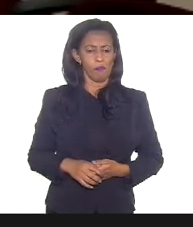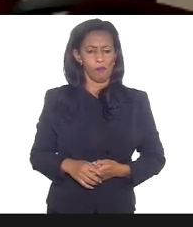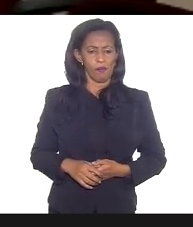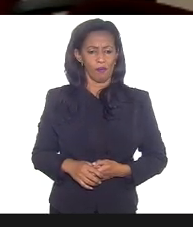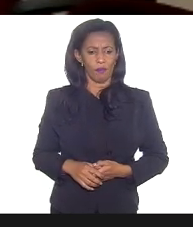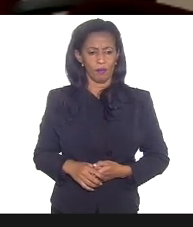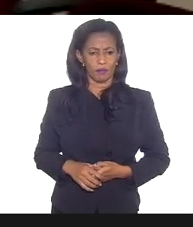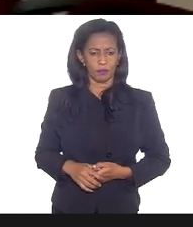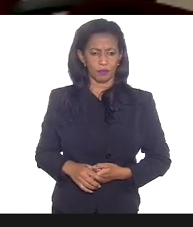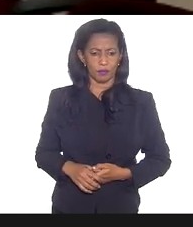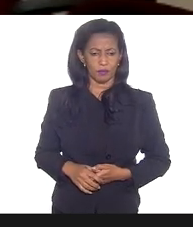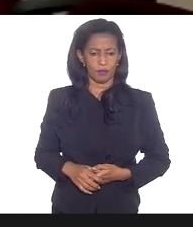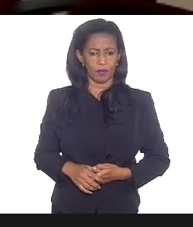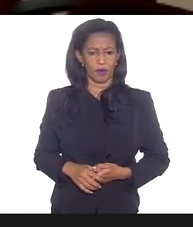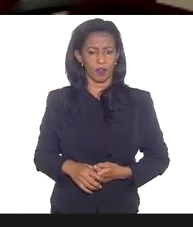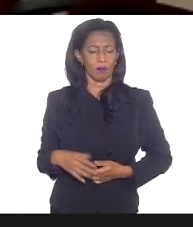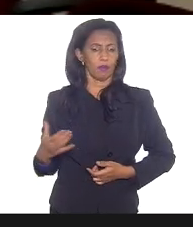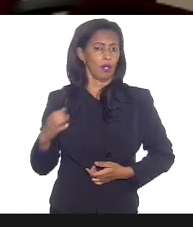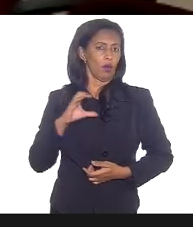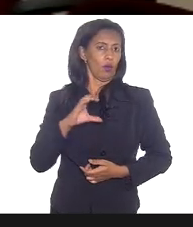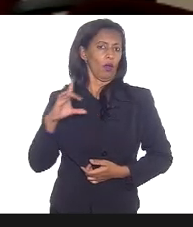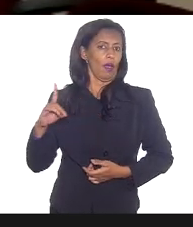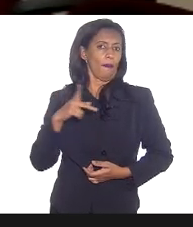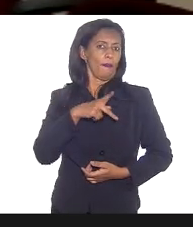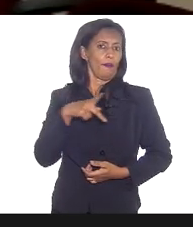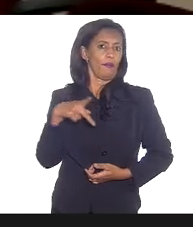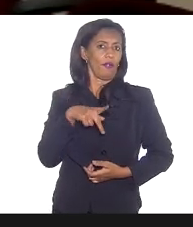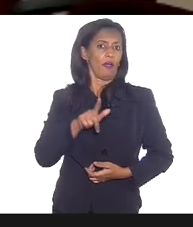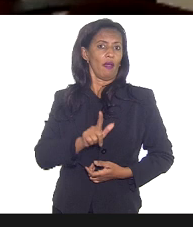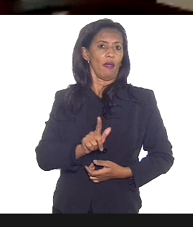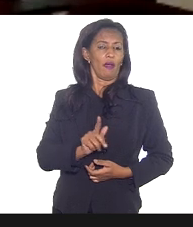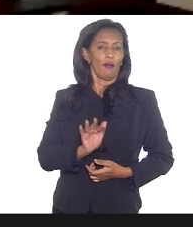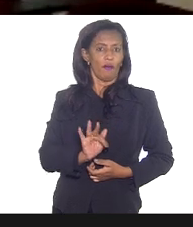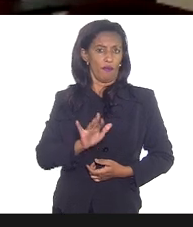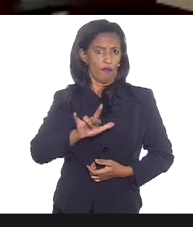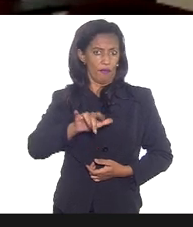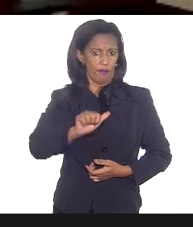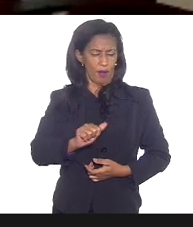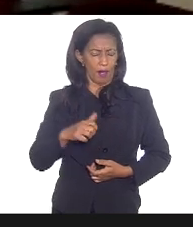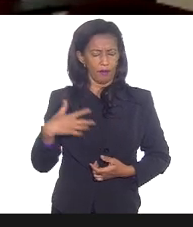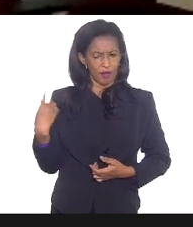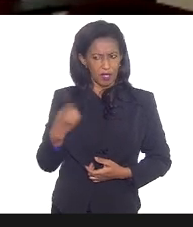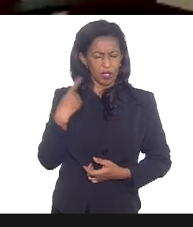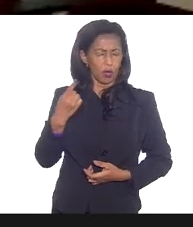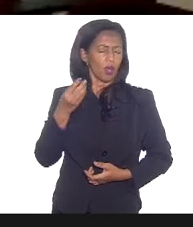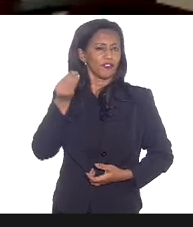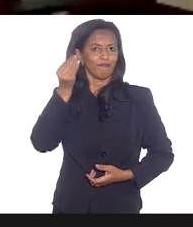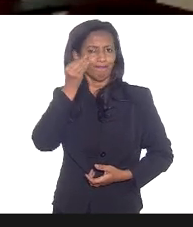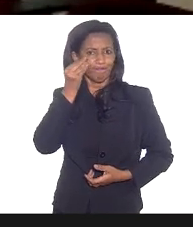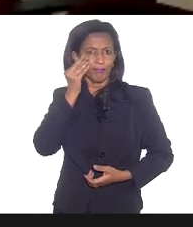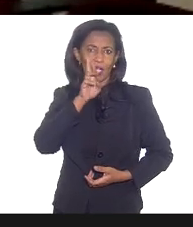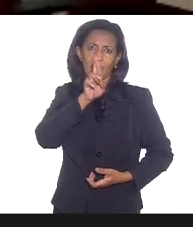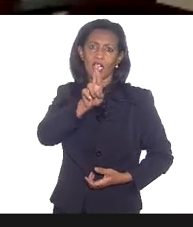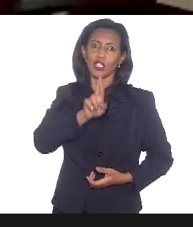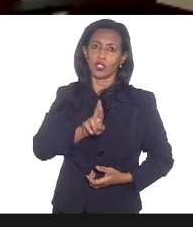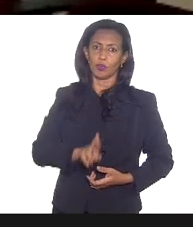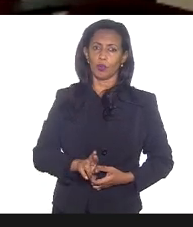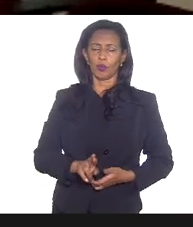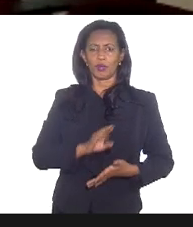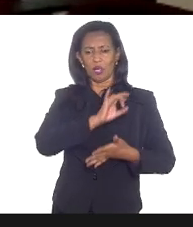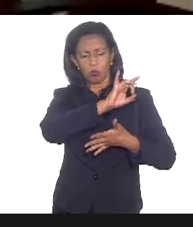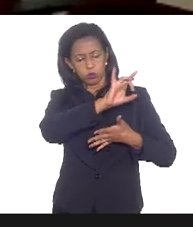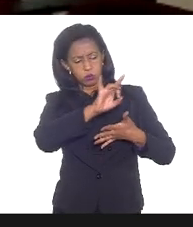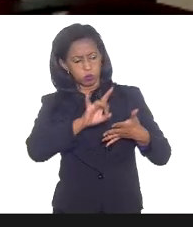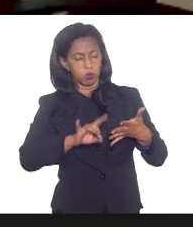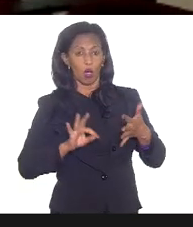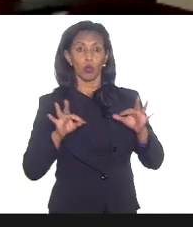de discussão, a coordenadora, a professora Flávia, que nós vamos tentar responder aí o que for possível de tudo